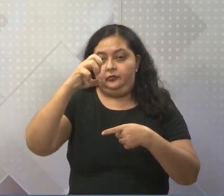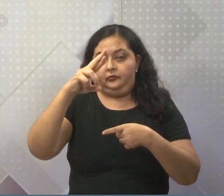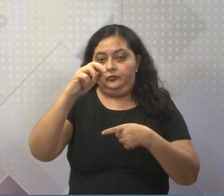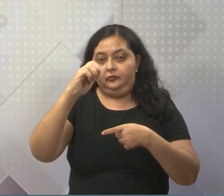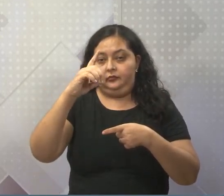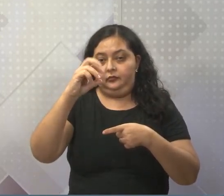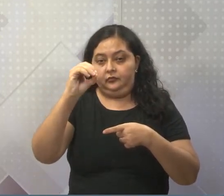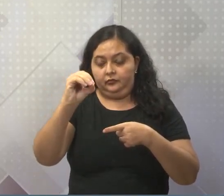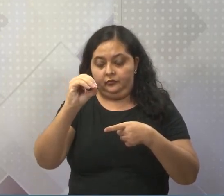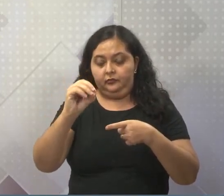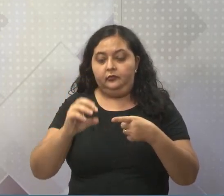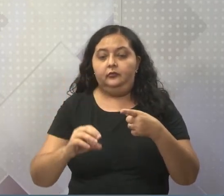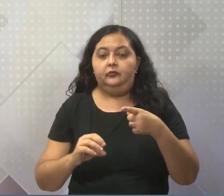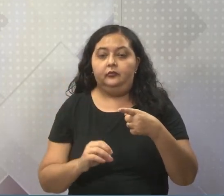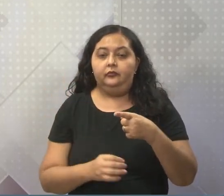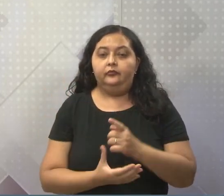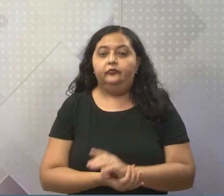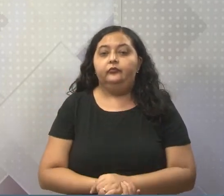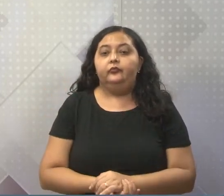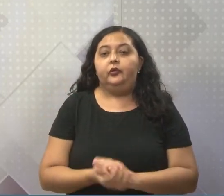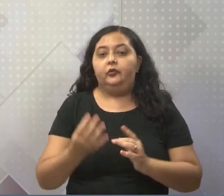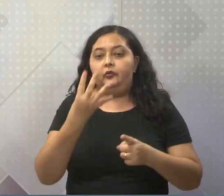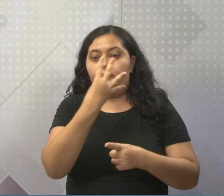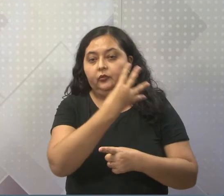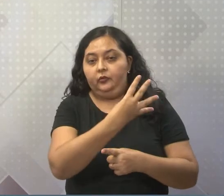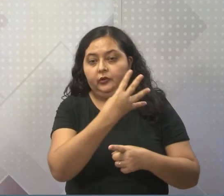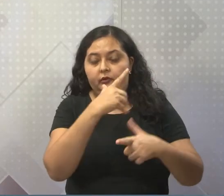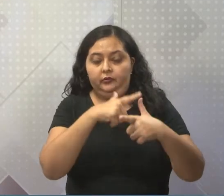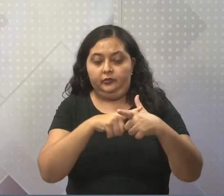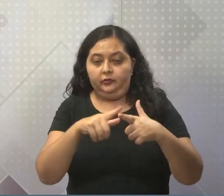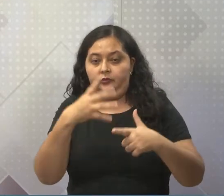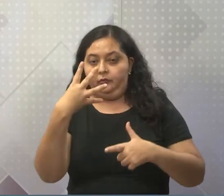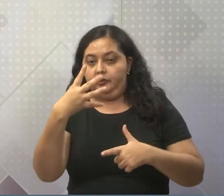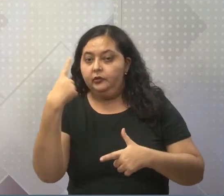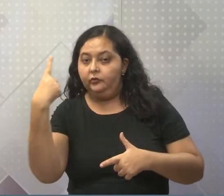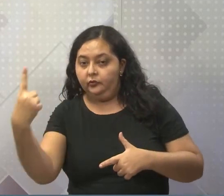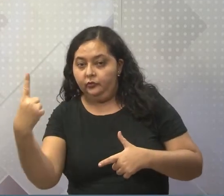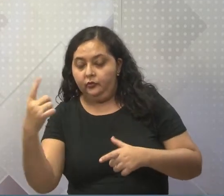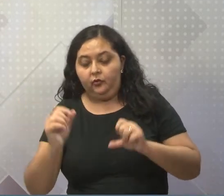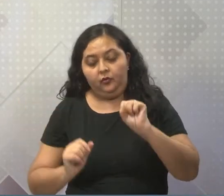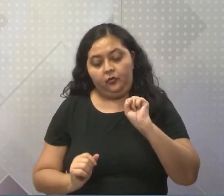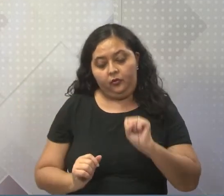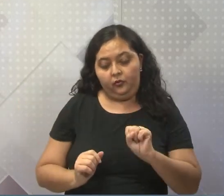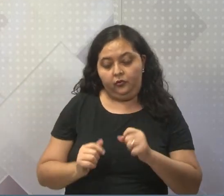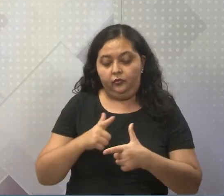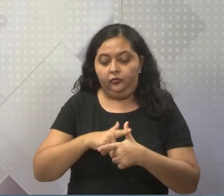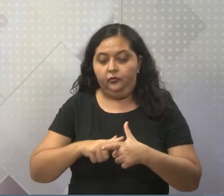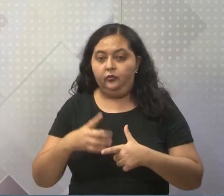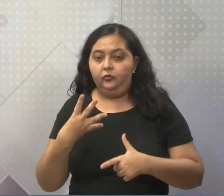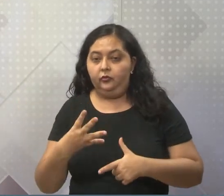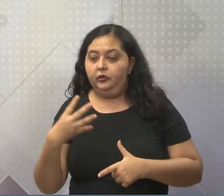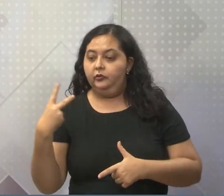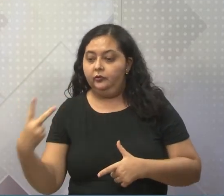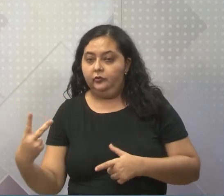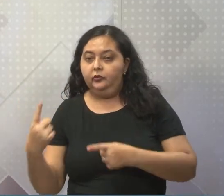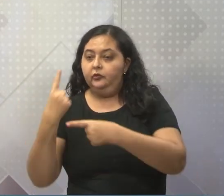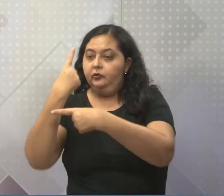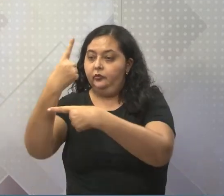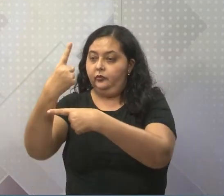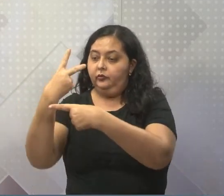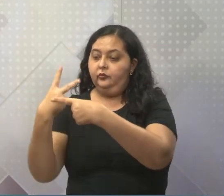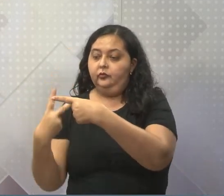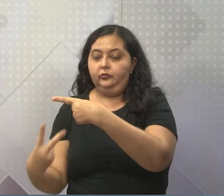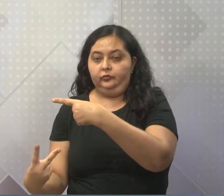4 por 4, 1. Se eu dividir 8 por 4, 2. Então, 1